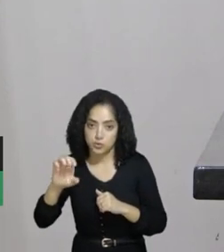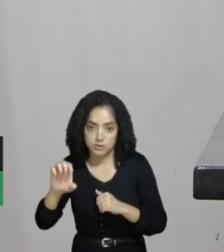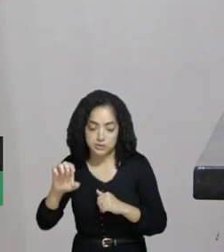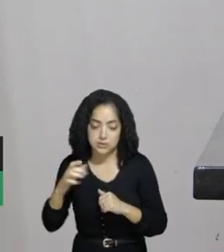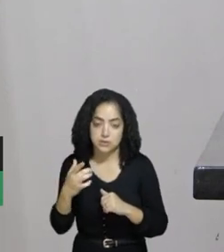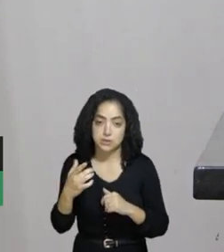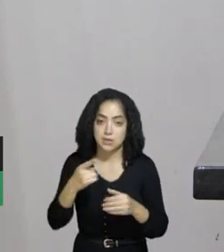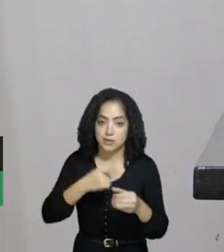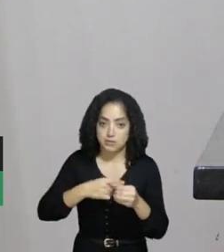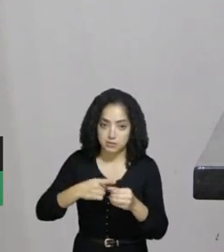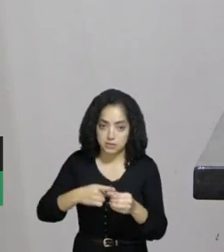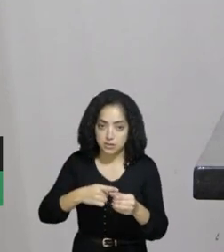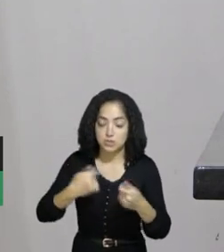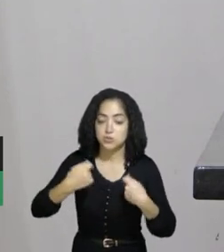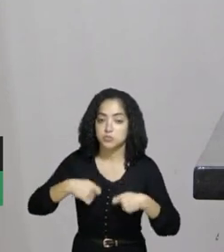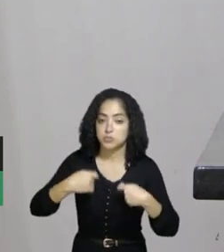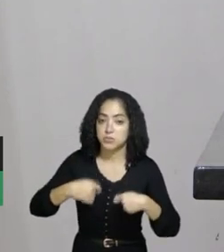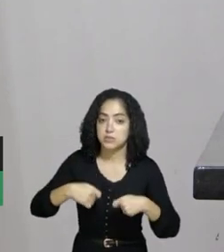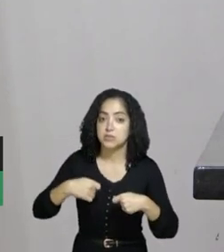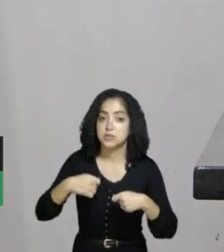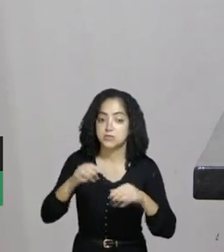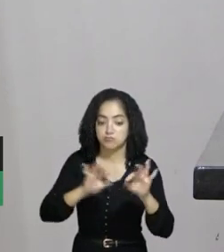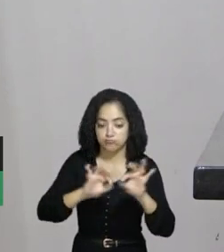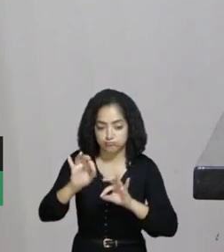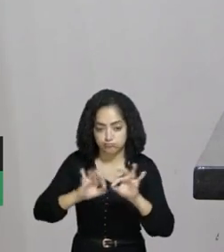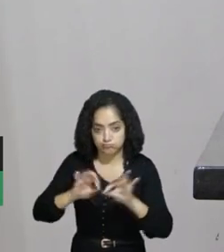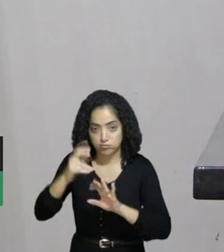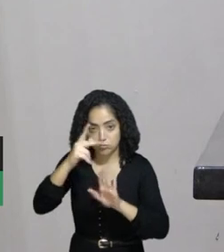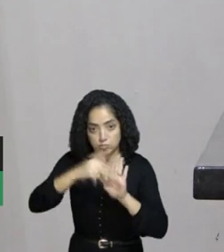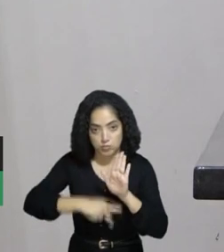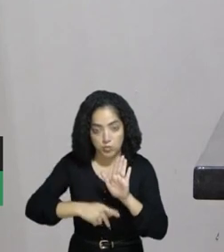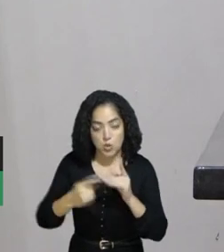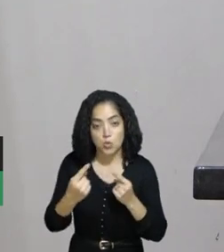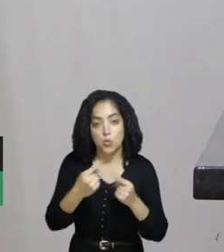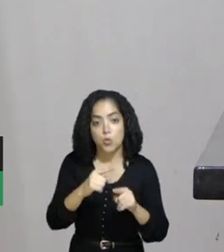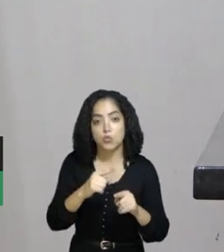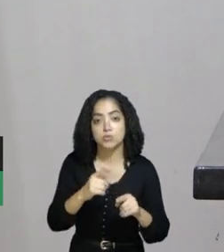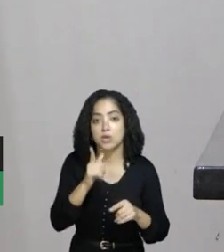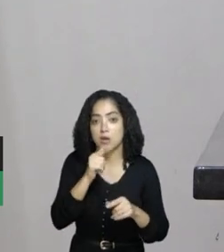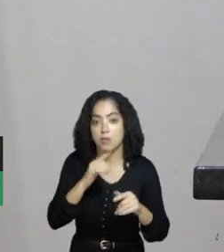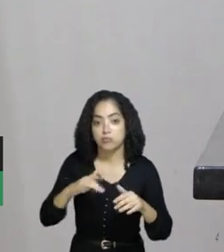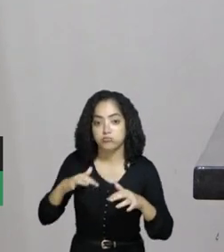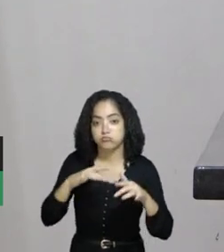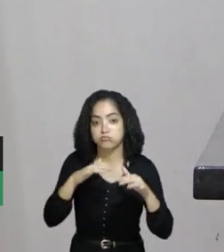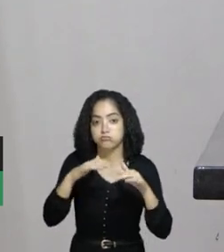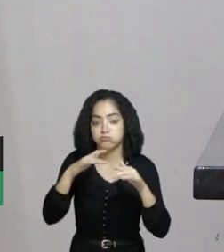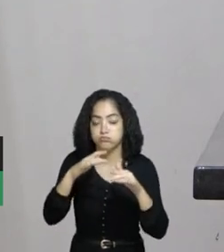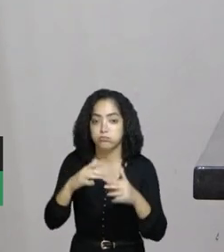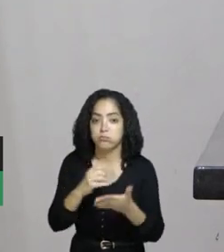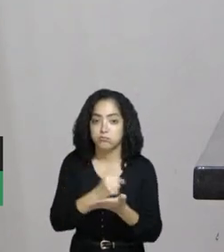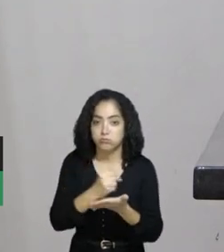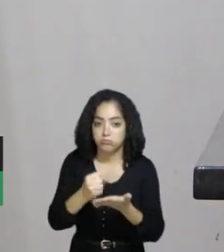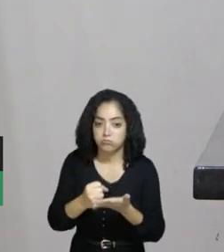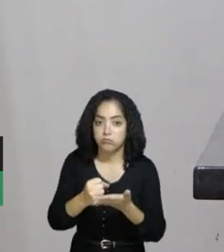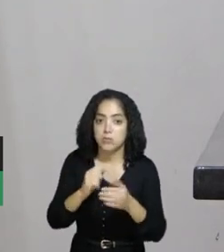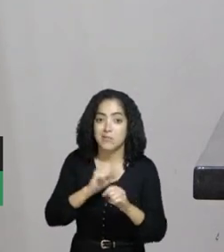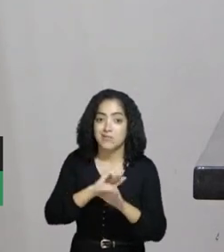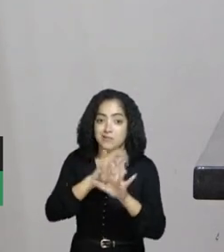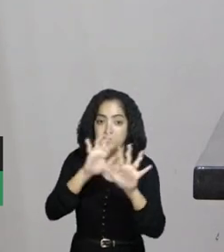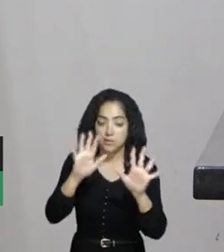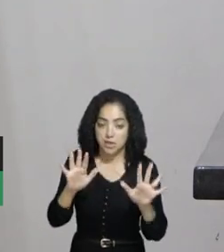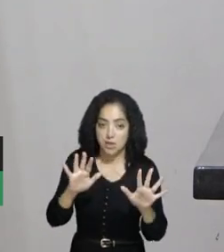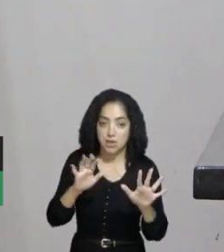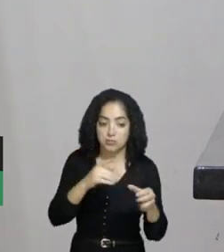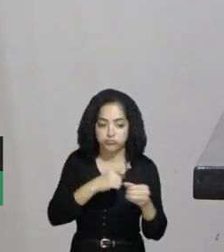temos que trabalhar, sim, um plano de combate às enchentes, um plano que tenha protocolos claros, que os municípios já saibam